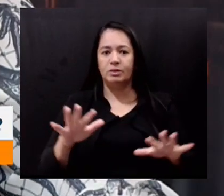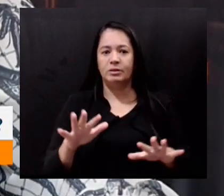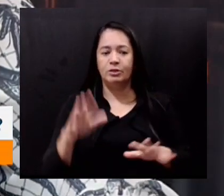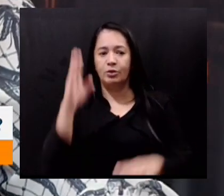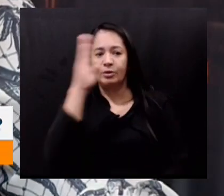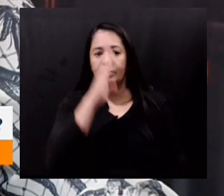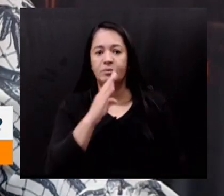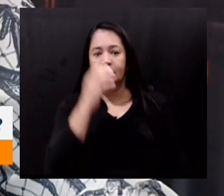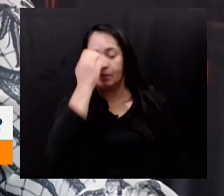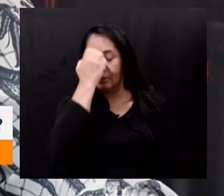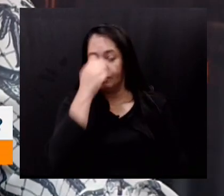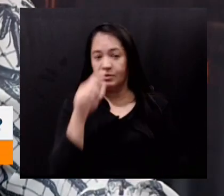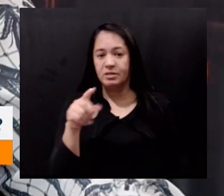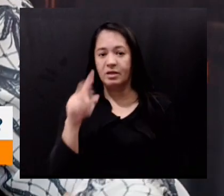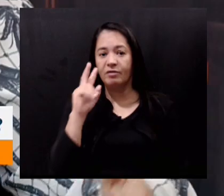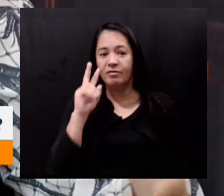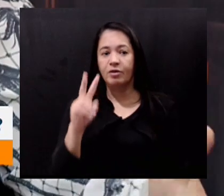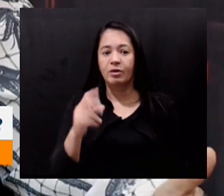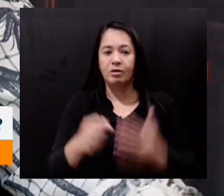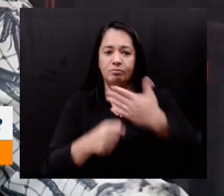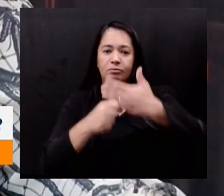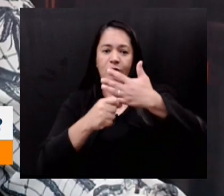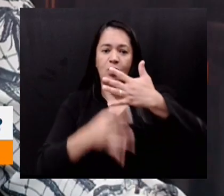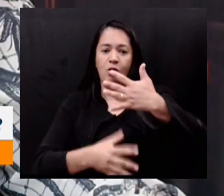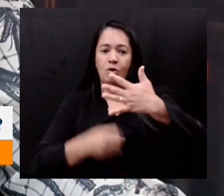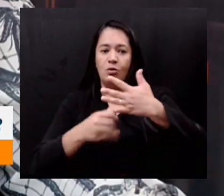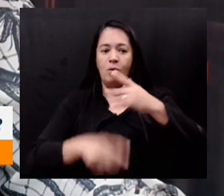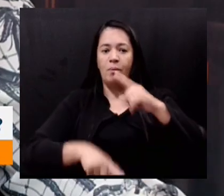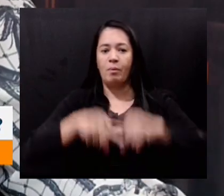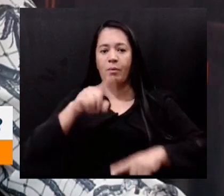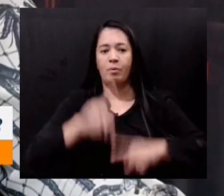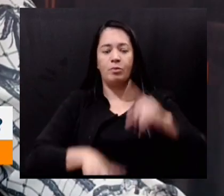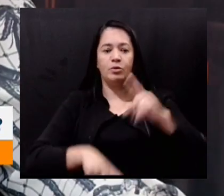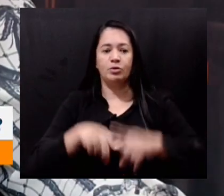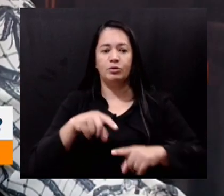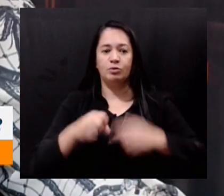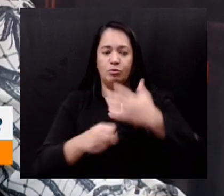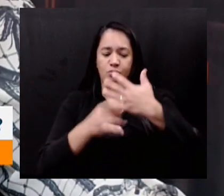ouvir o comentário dos produtos, os comentários que as pessoas fazem,